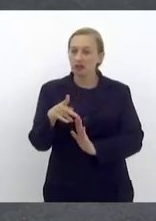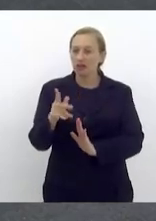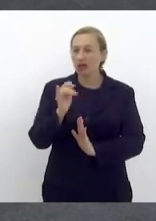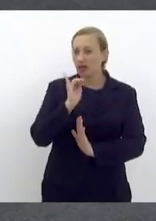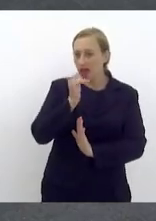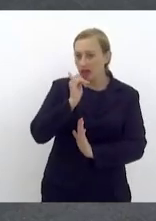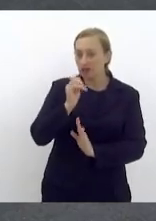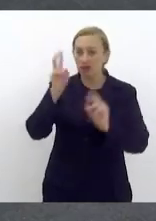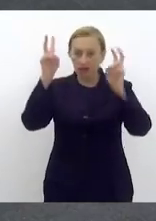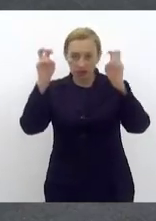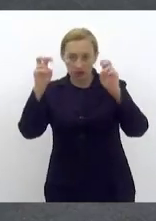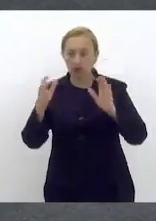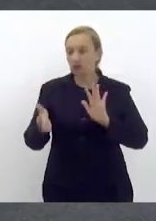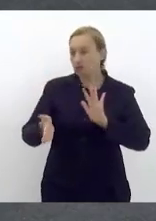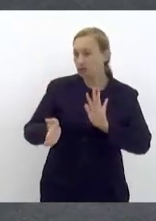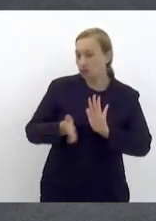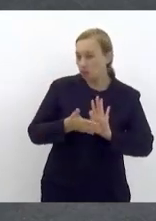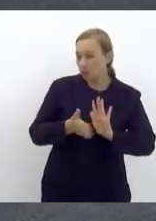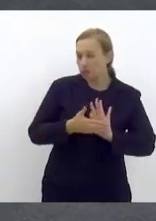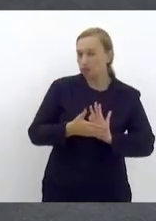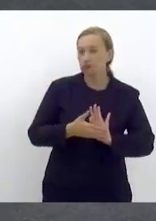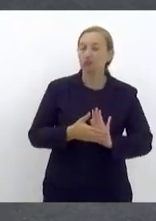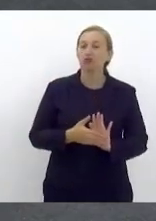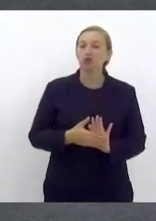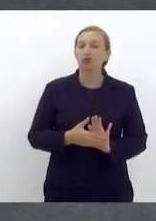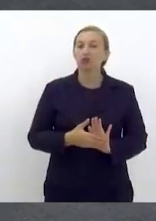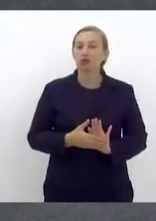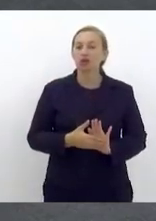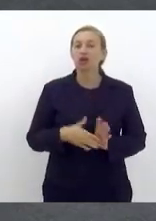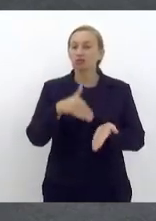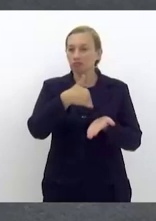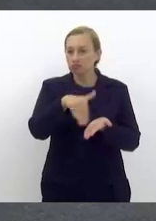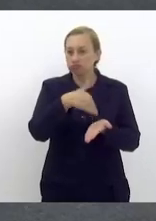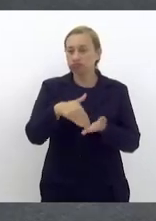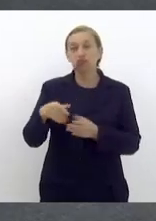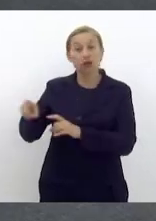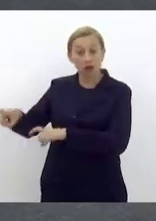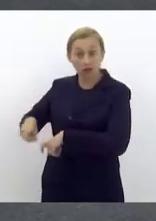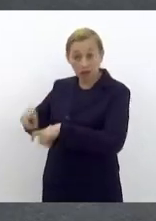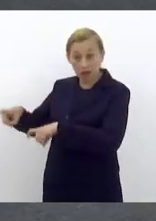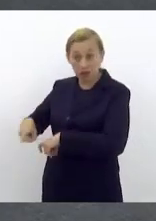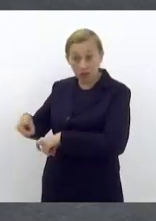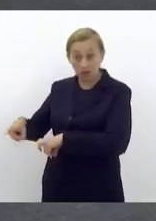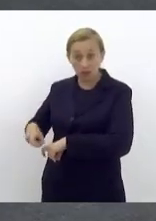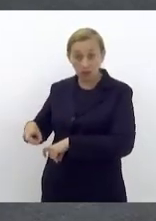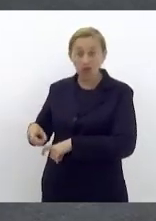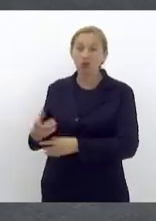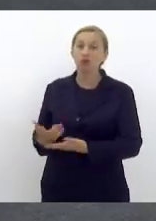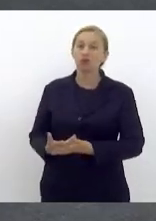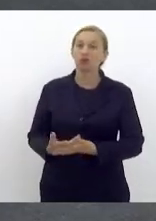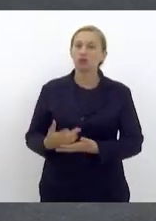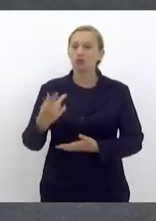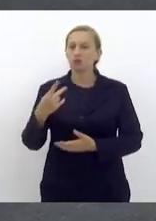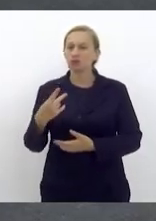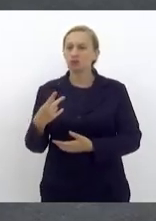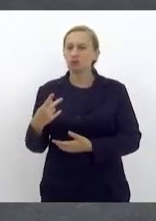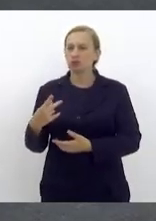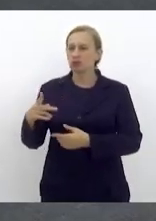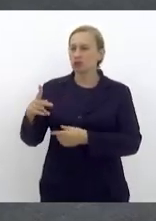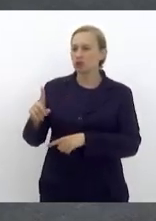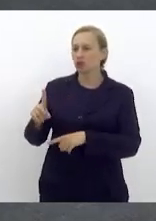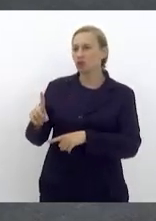que essa proposição, né, que a Secretaria de Agricultura, com os seus instrumentos